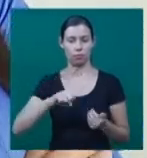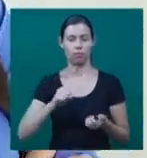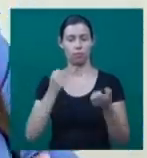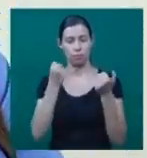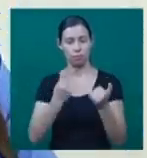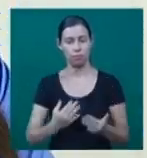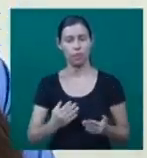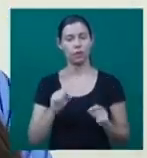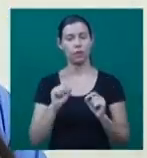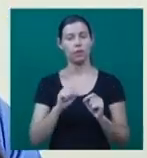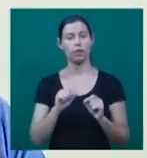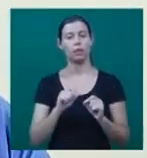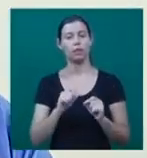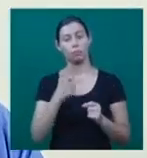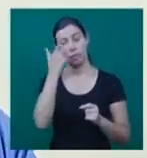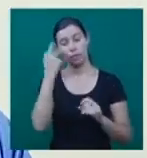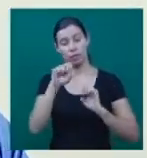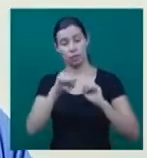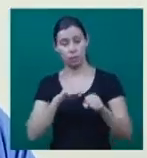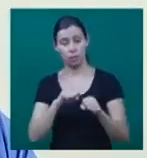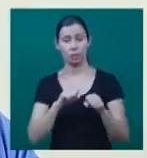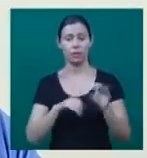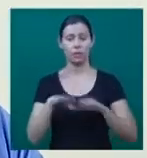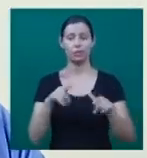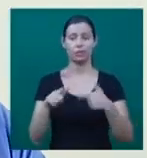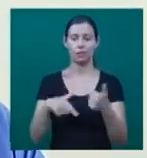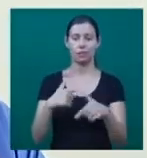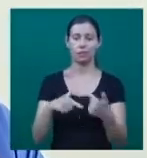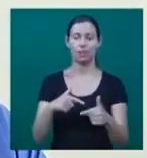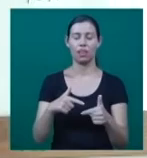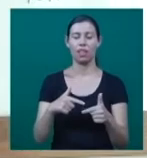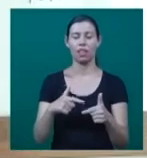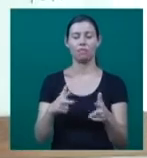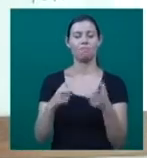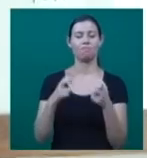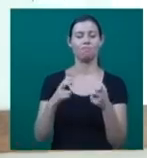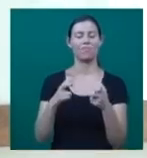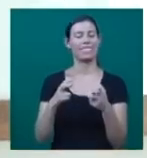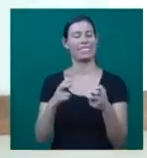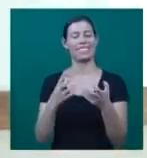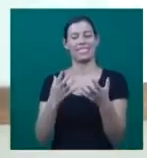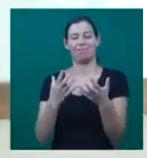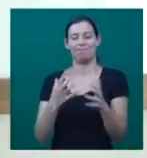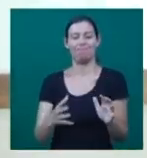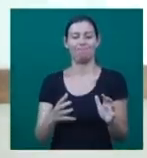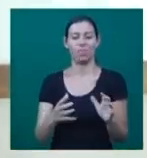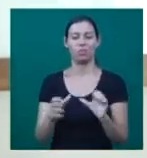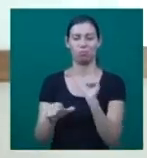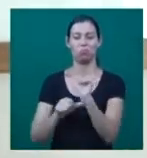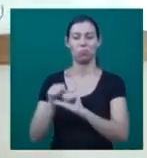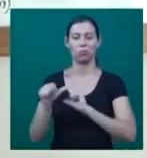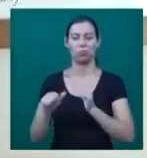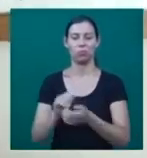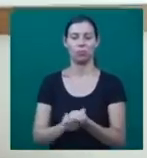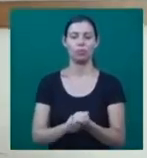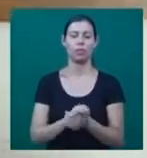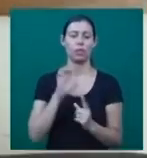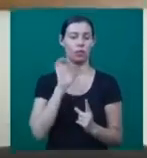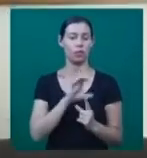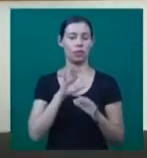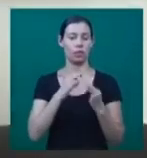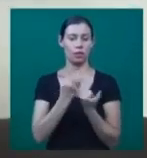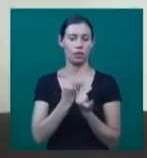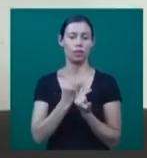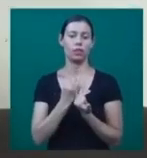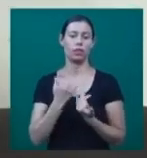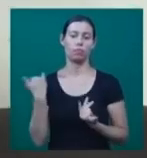no mercado de trabalho, percebem que não era bem aquilo que sonhavam. A influência da família tem um papel importante nas decisões, mas